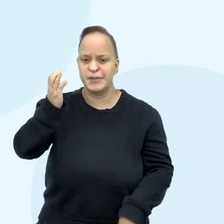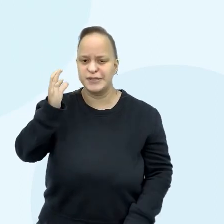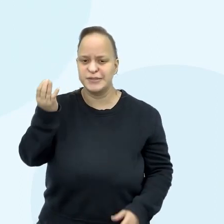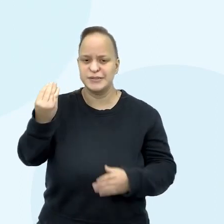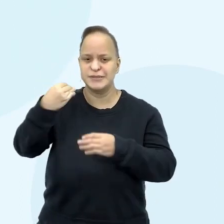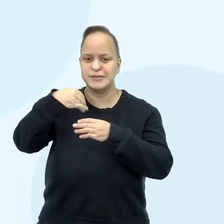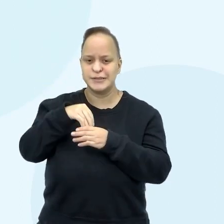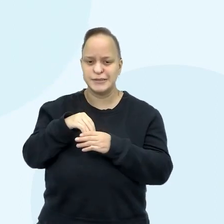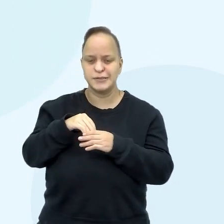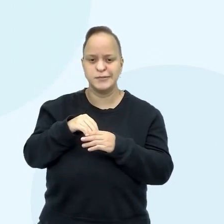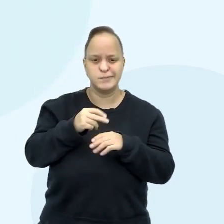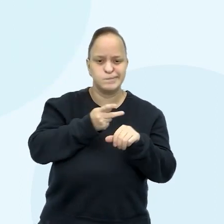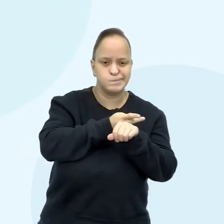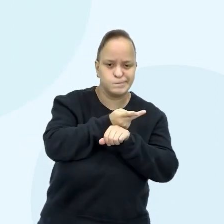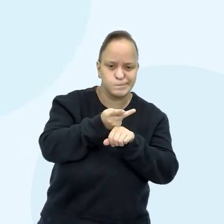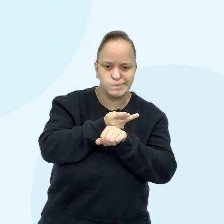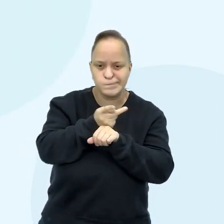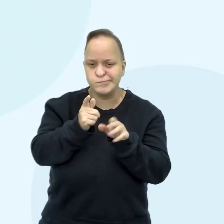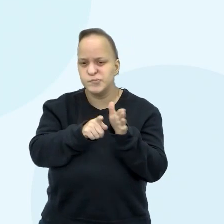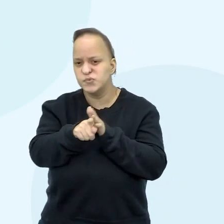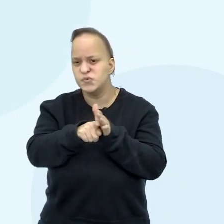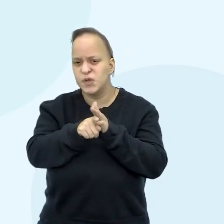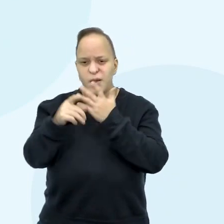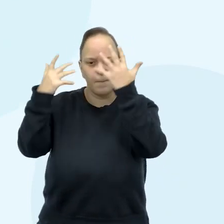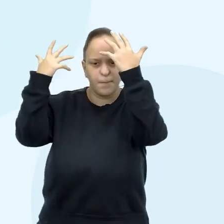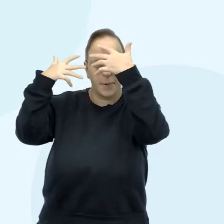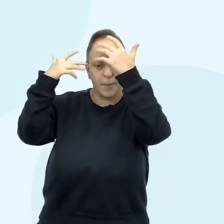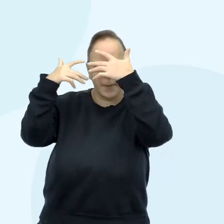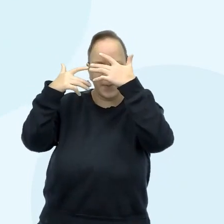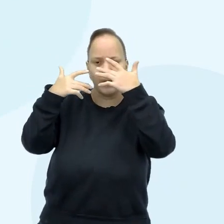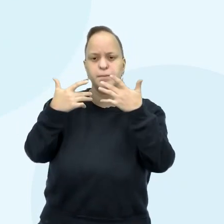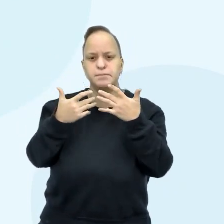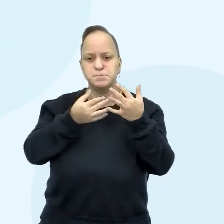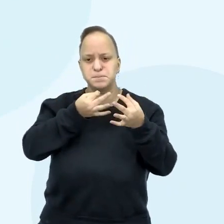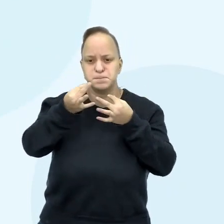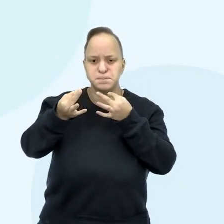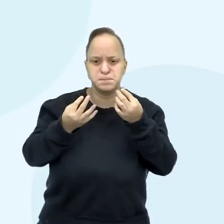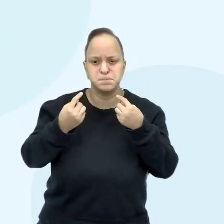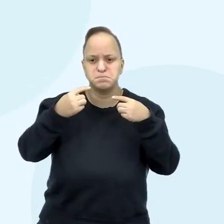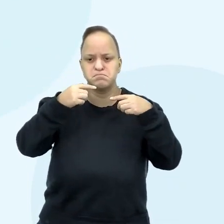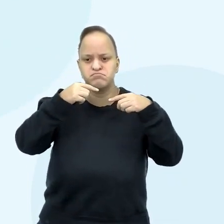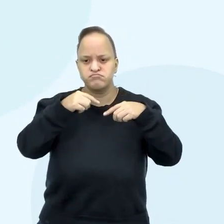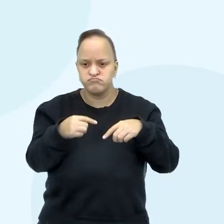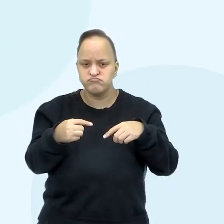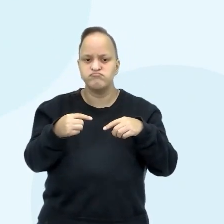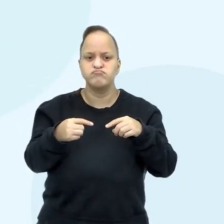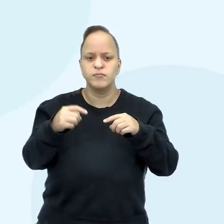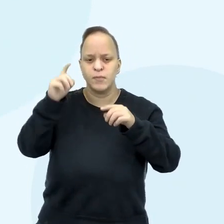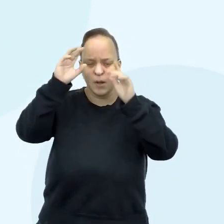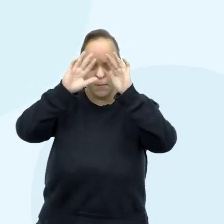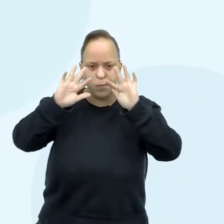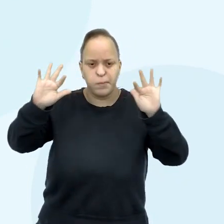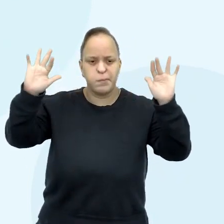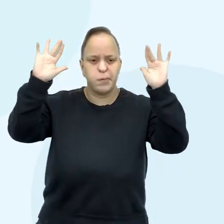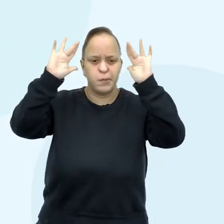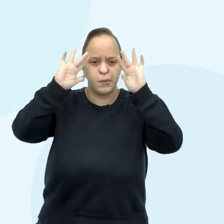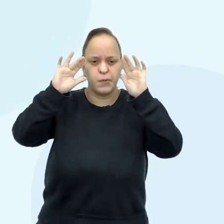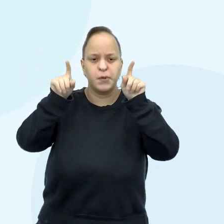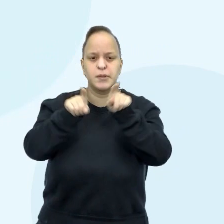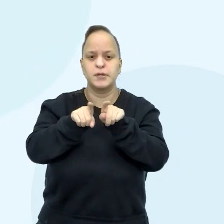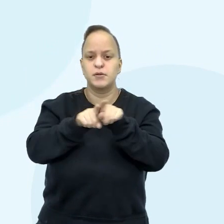incluindo a investigação, a reflexão e a análise crítica, a imaginação e a criatividade para incentivar